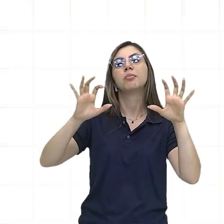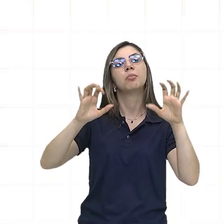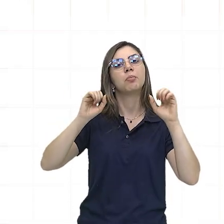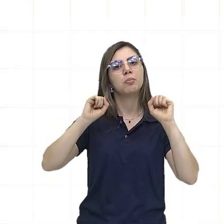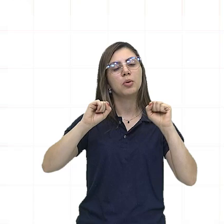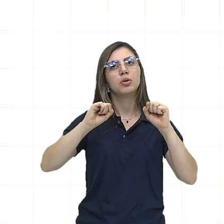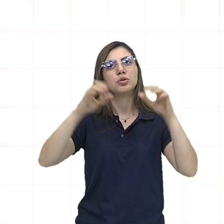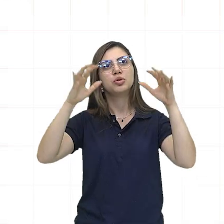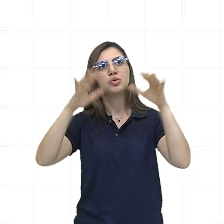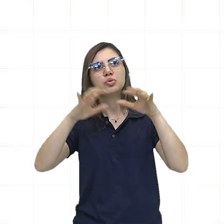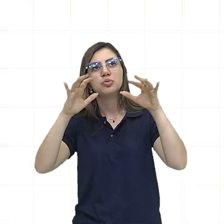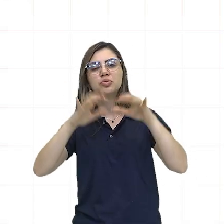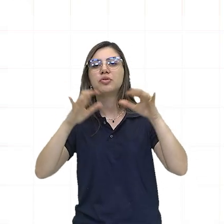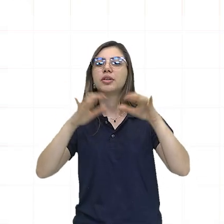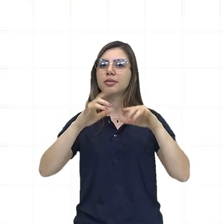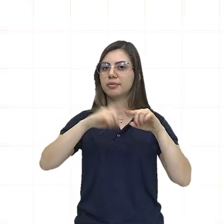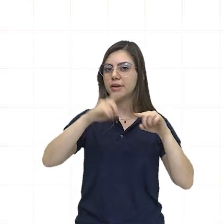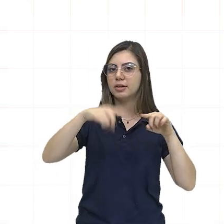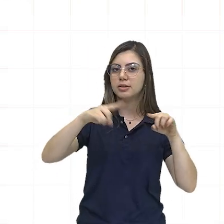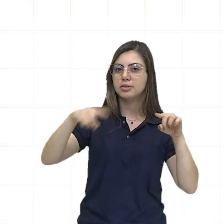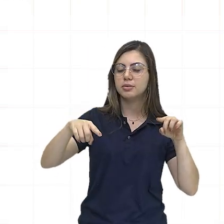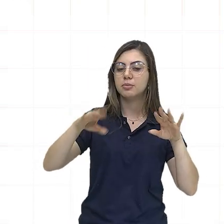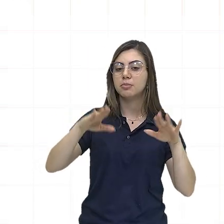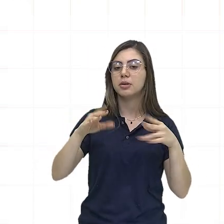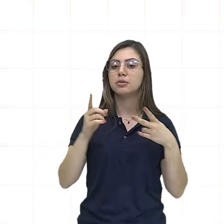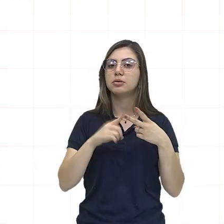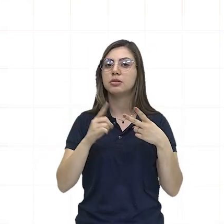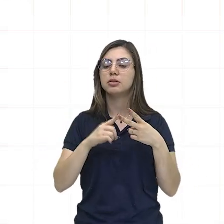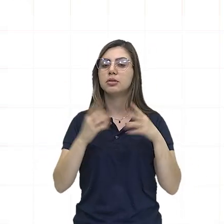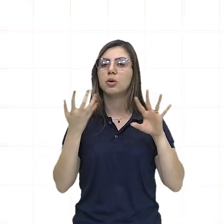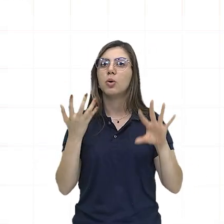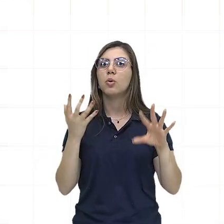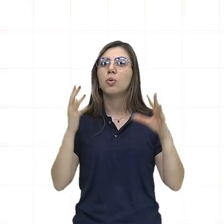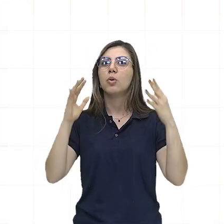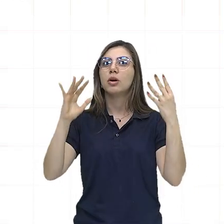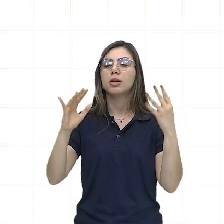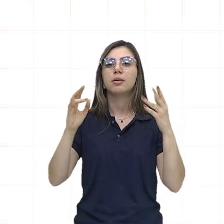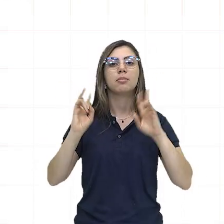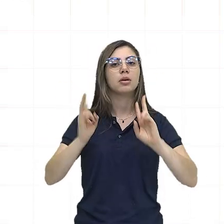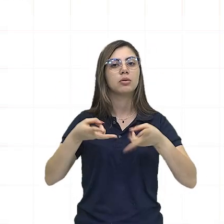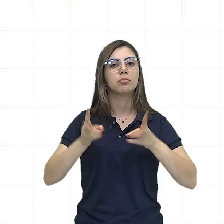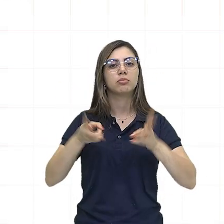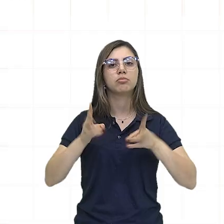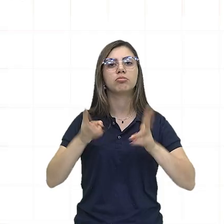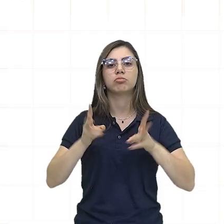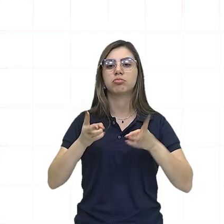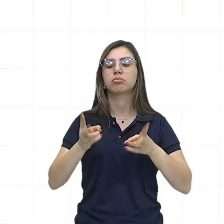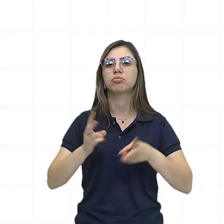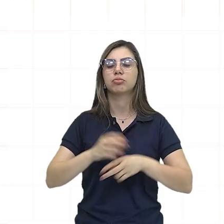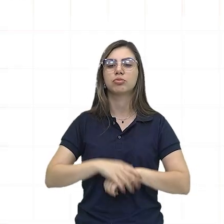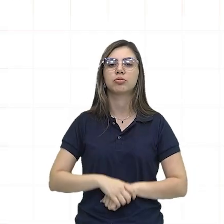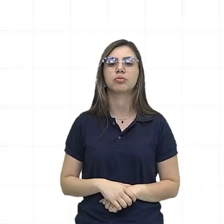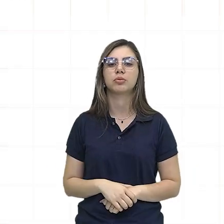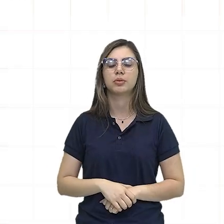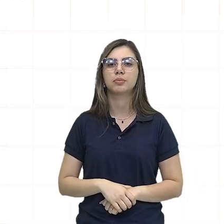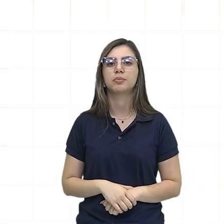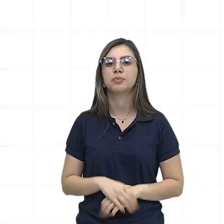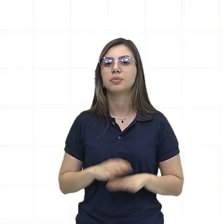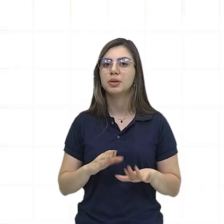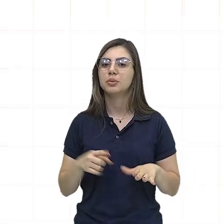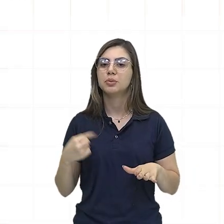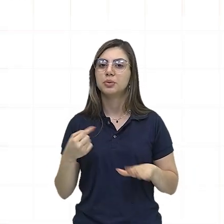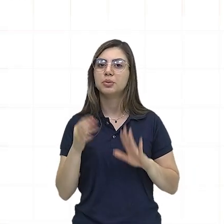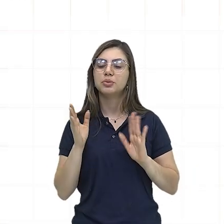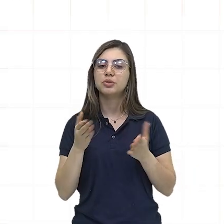é variável. E o clima, ele é mais constante. Bom, nós já vimos aí